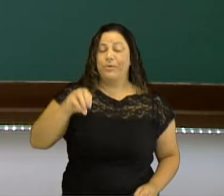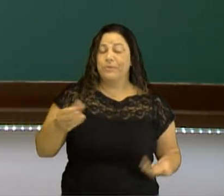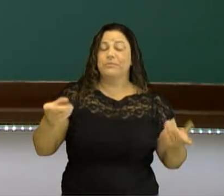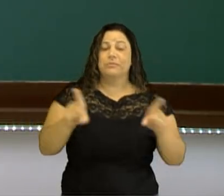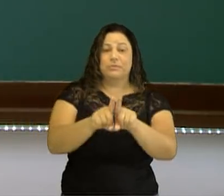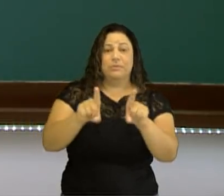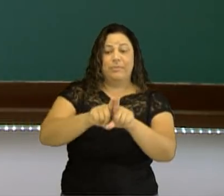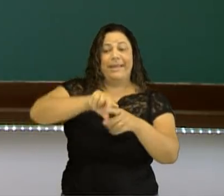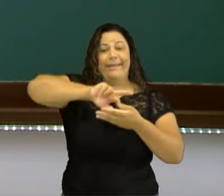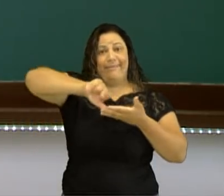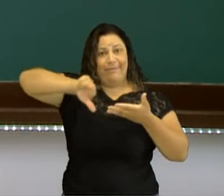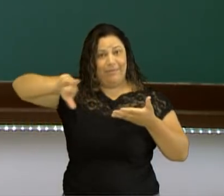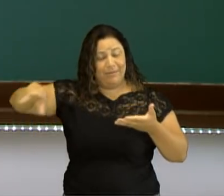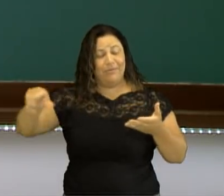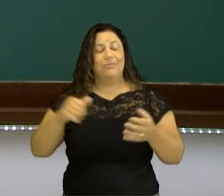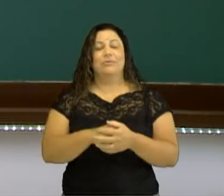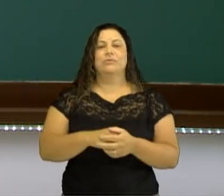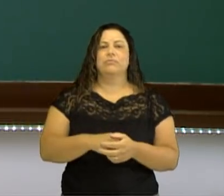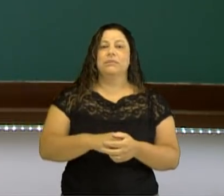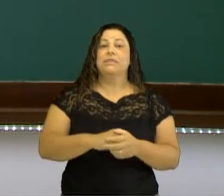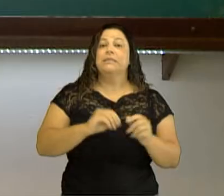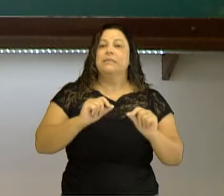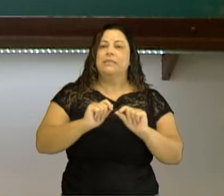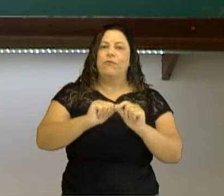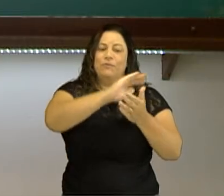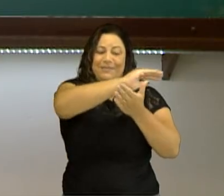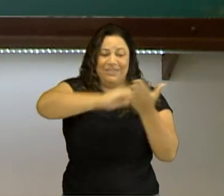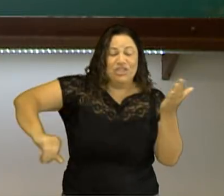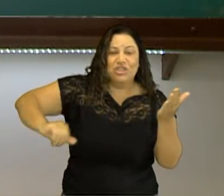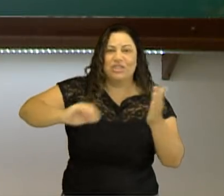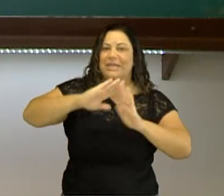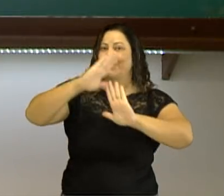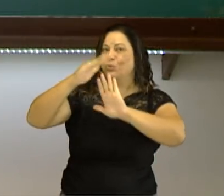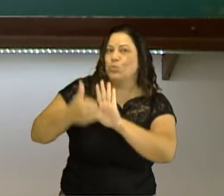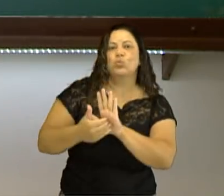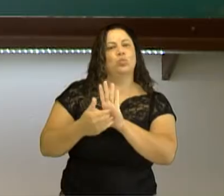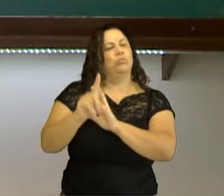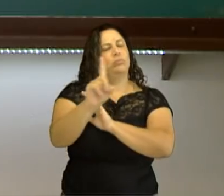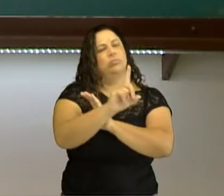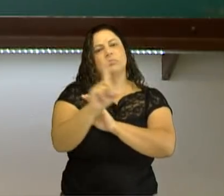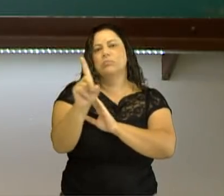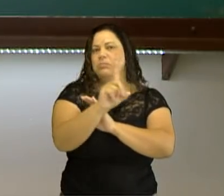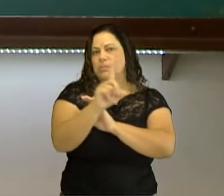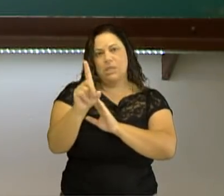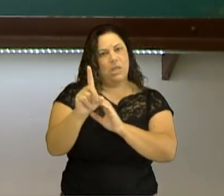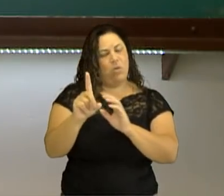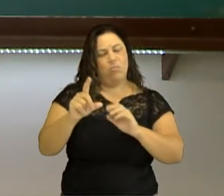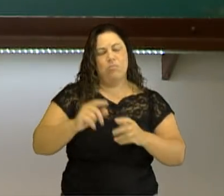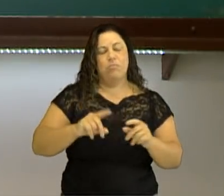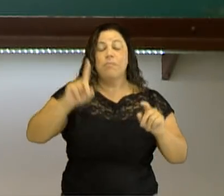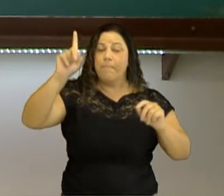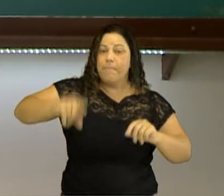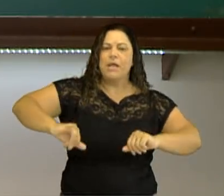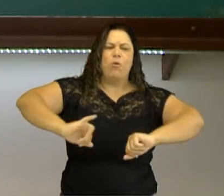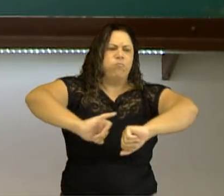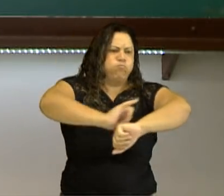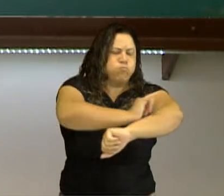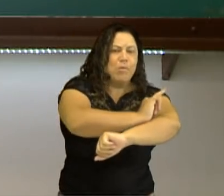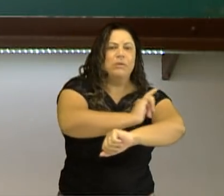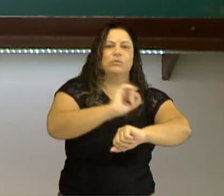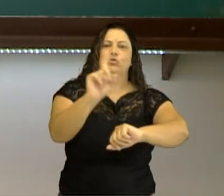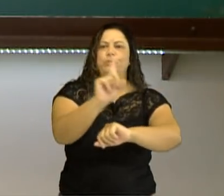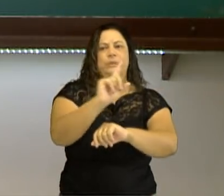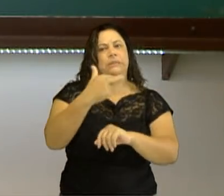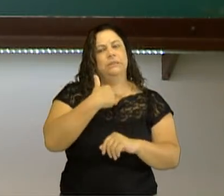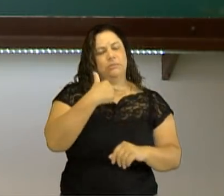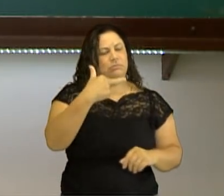Então, eliminação total não é saudável, não é indicado, mesmo nos casos de uma pessoa obesa, por exemplo.